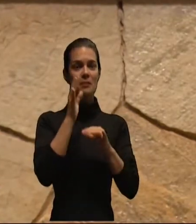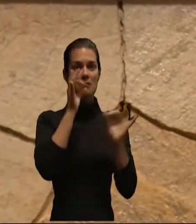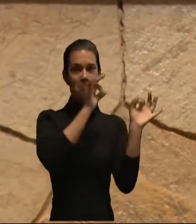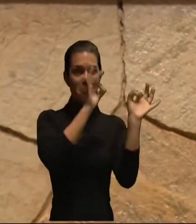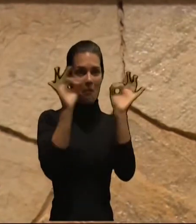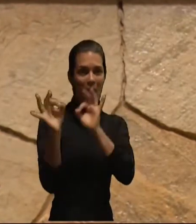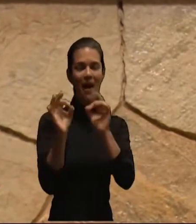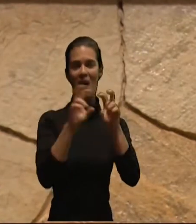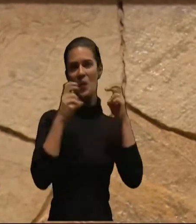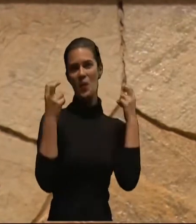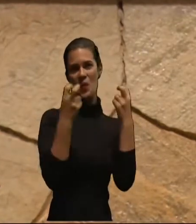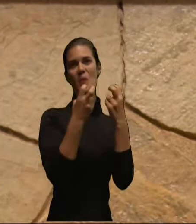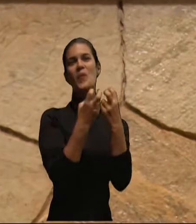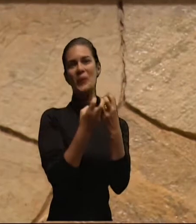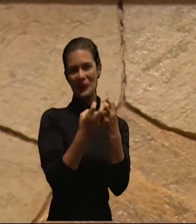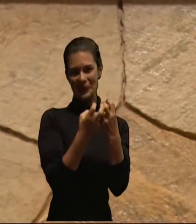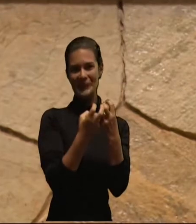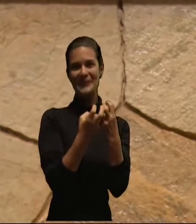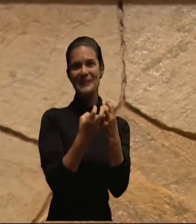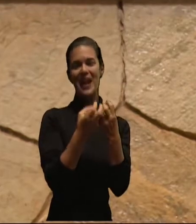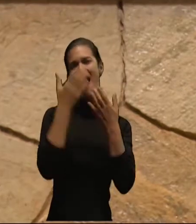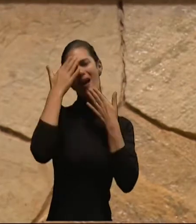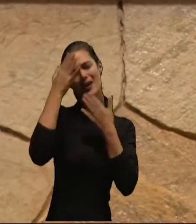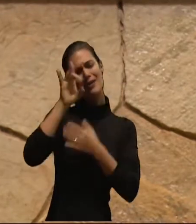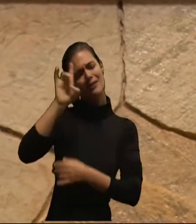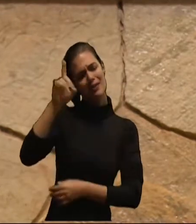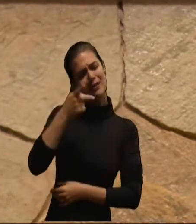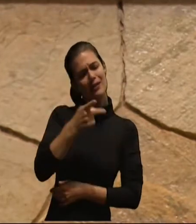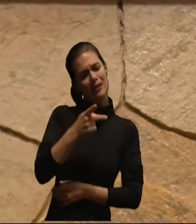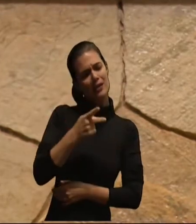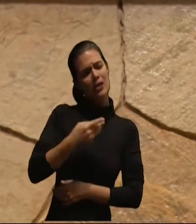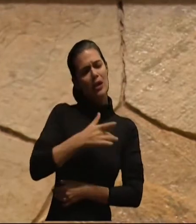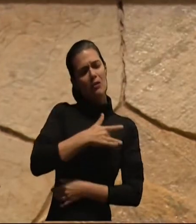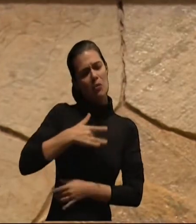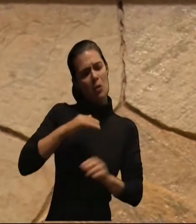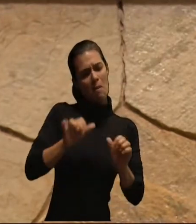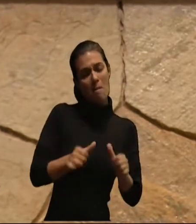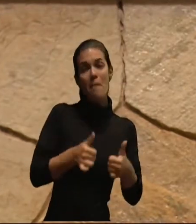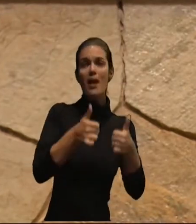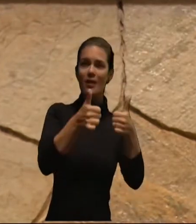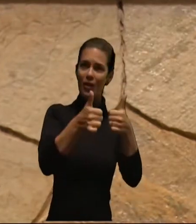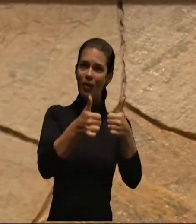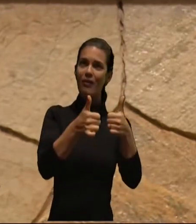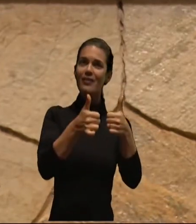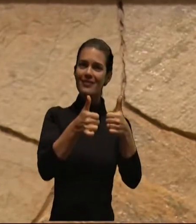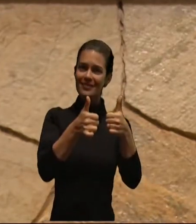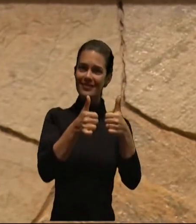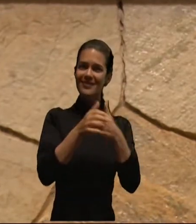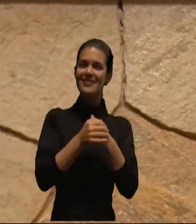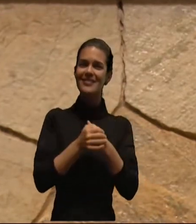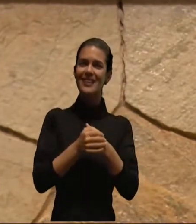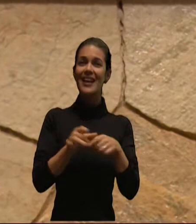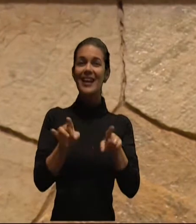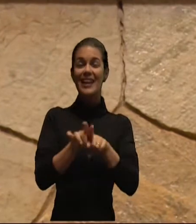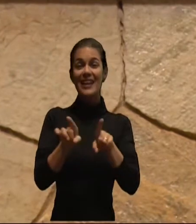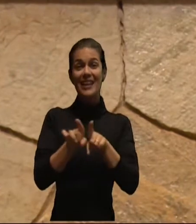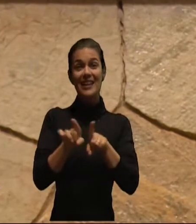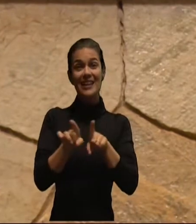Temos muito que agradecer a Deus pela sua vida, pela sua recuperação, por todos aqueles que acompanham a